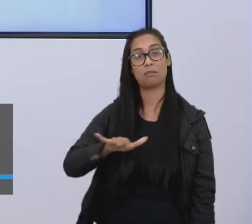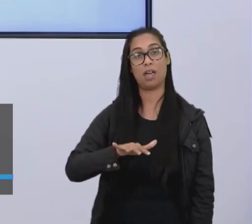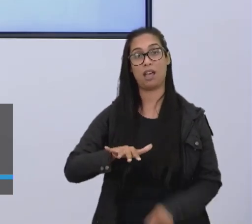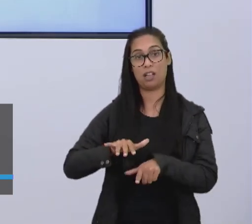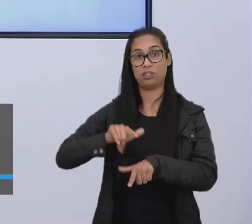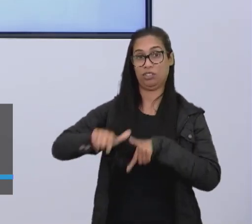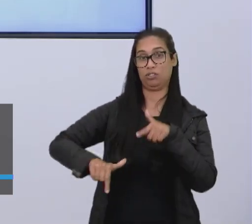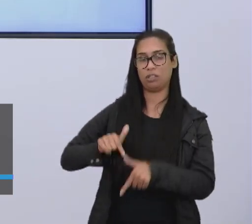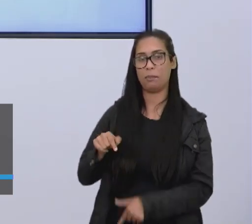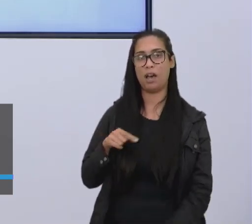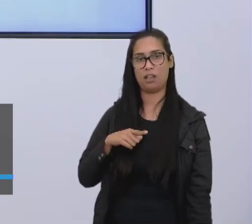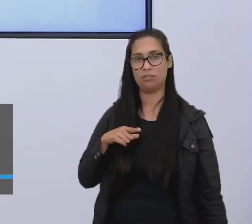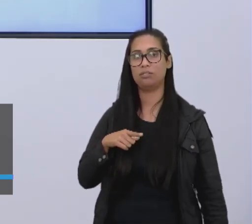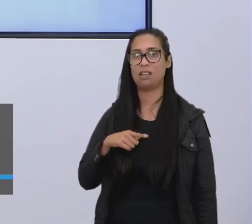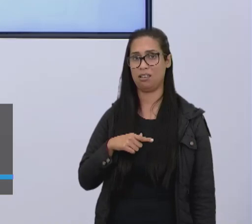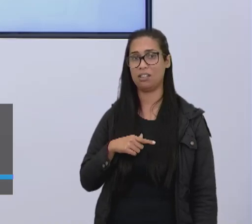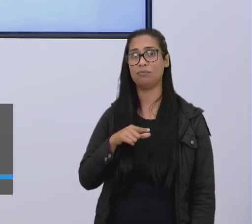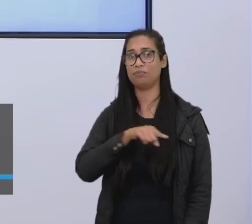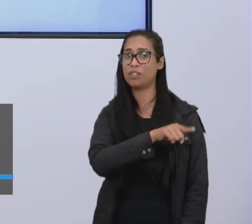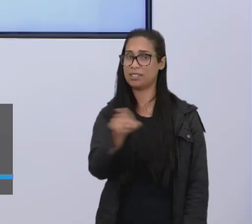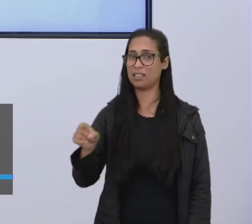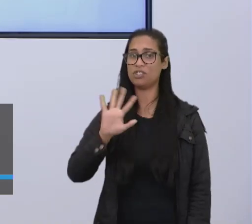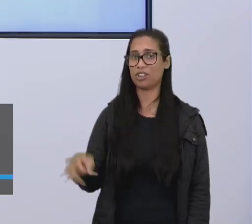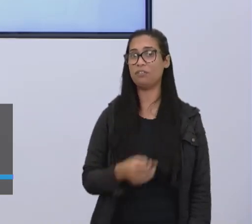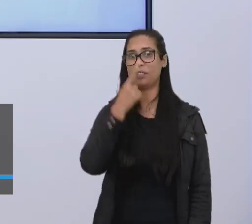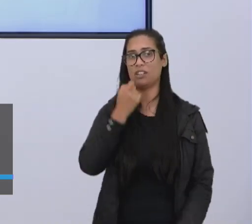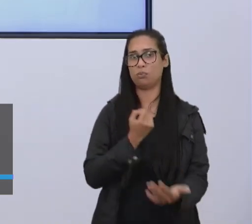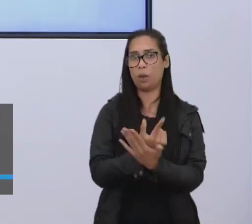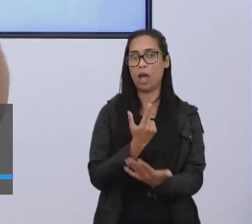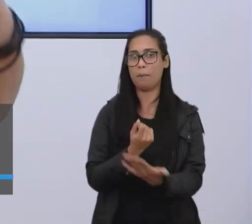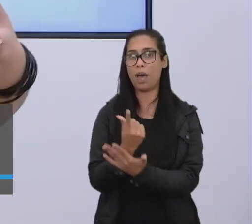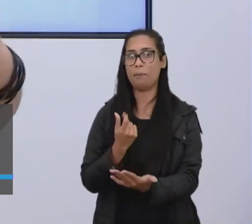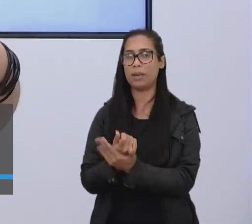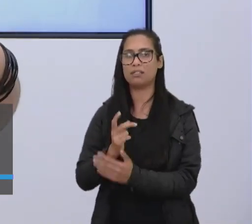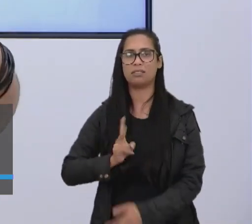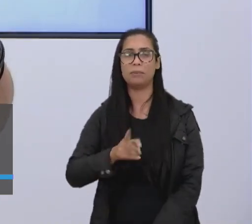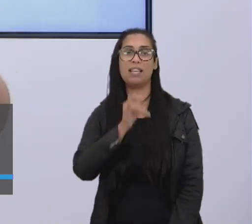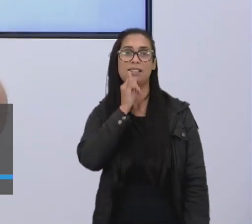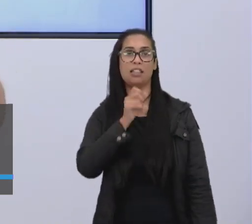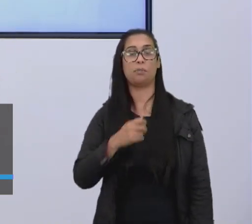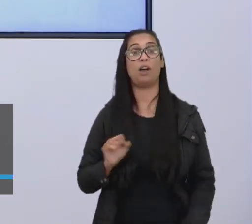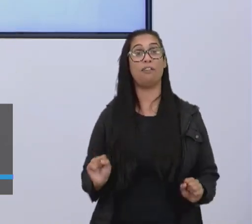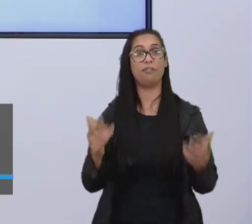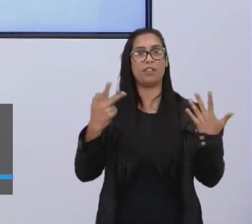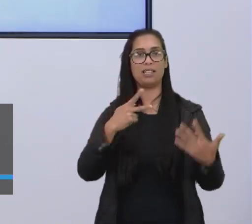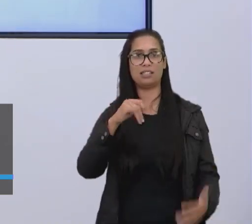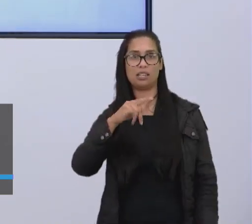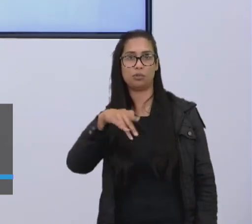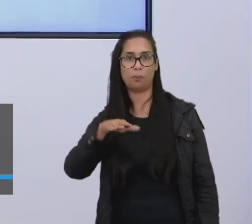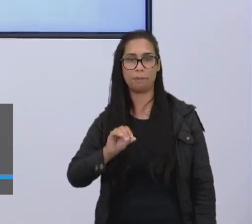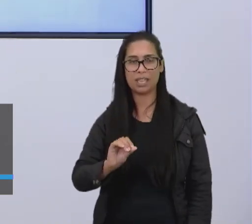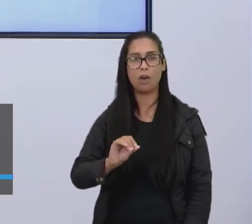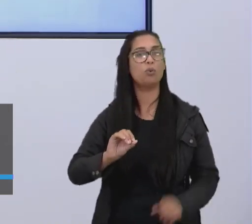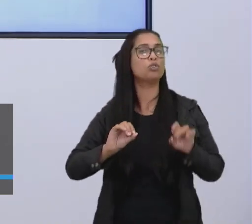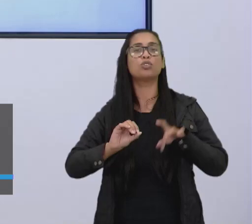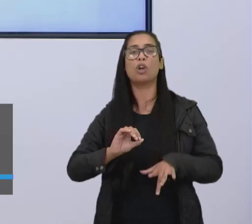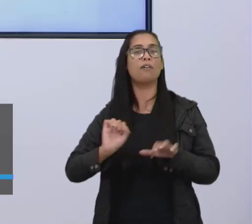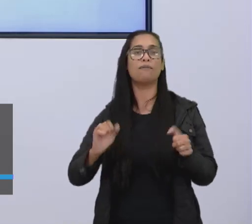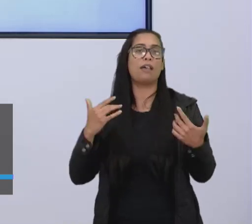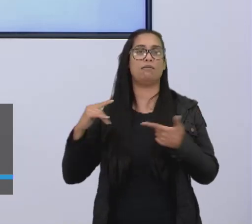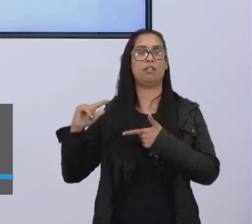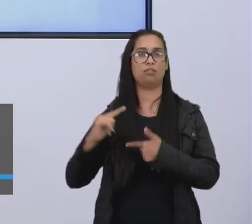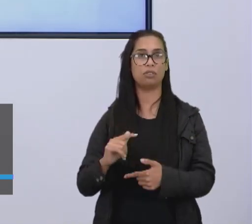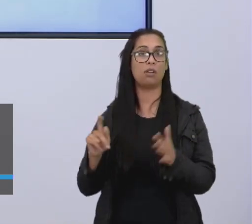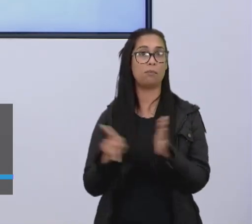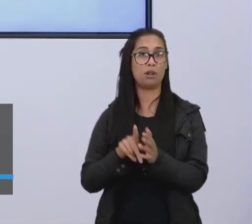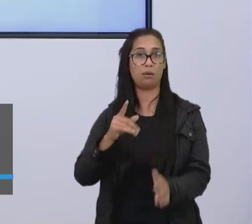coisas de consumo, né? Então, a festa do peão, enquanto uma festa tradicional para o peão,